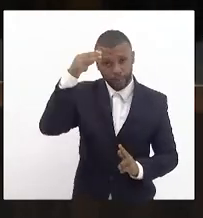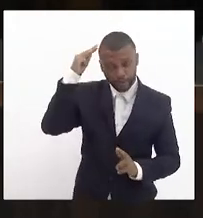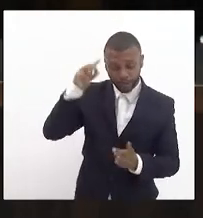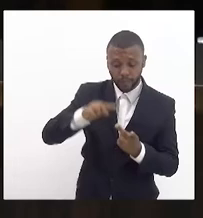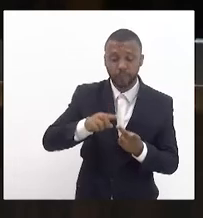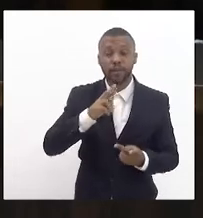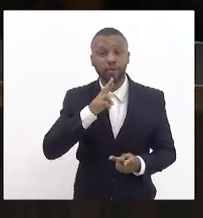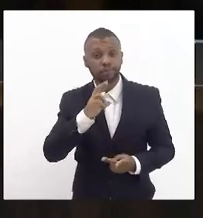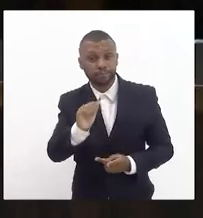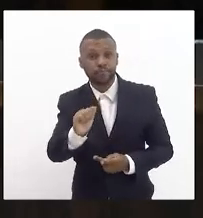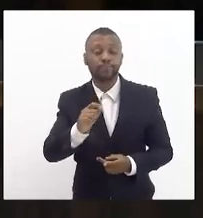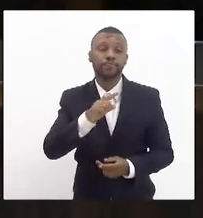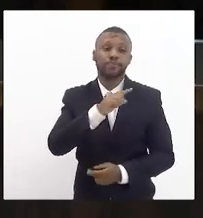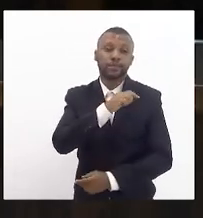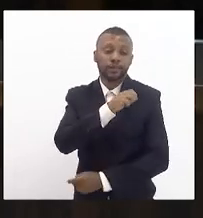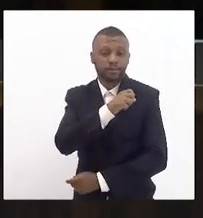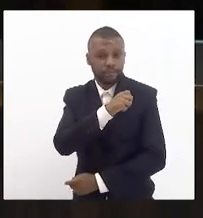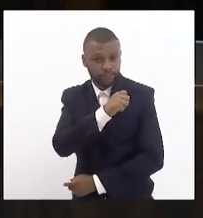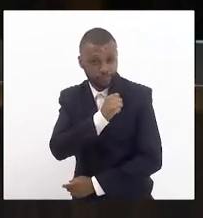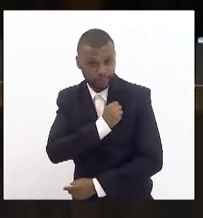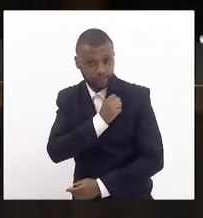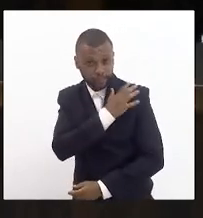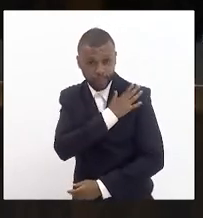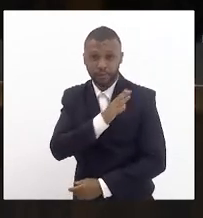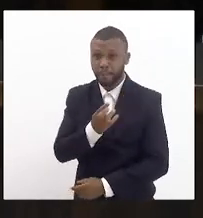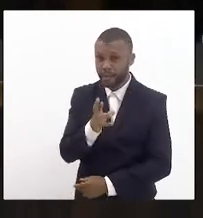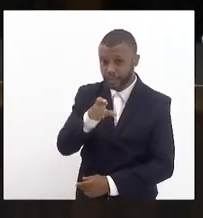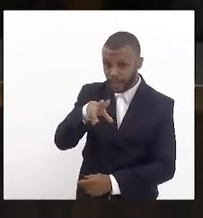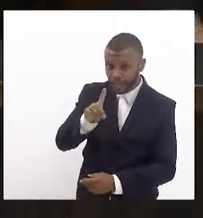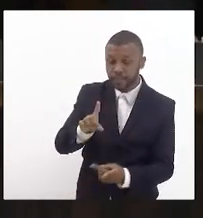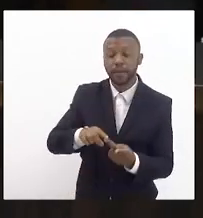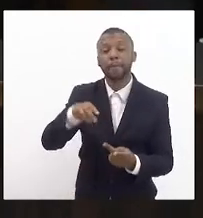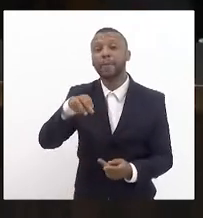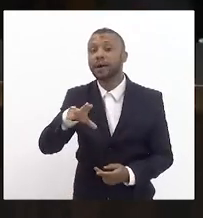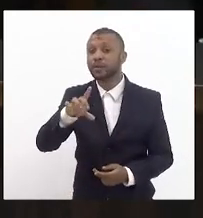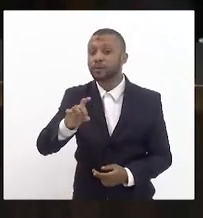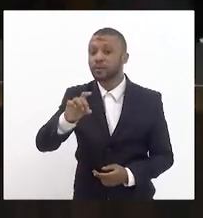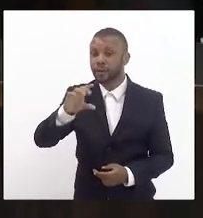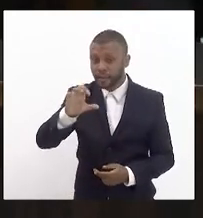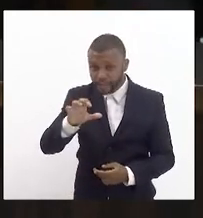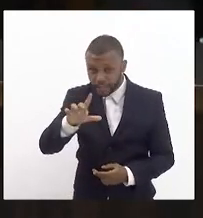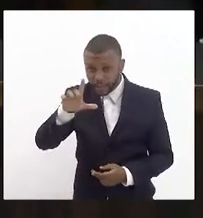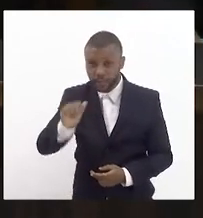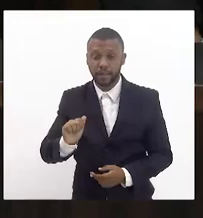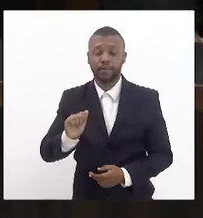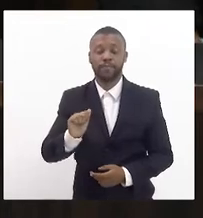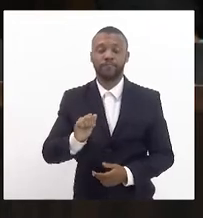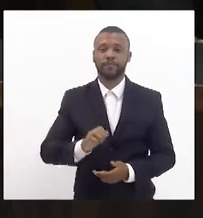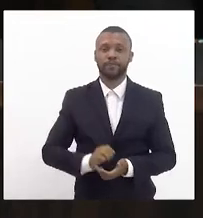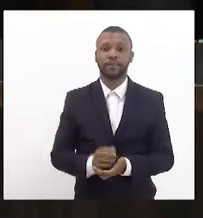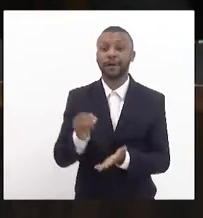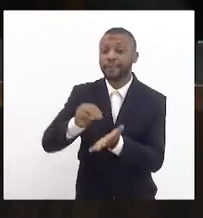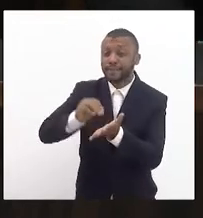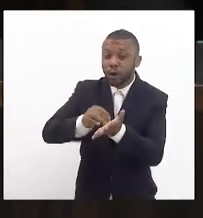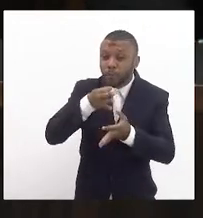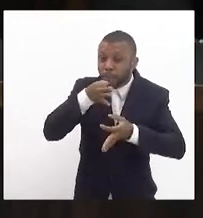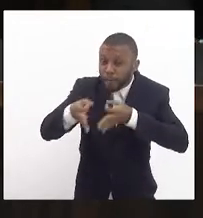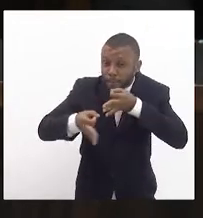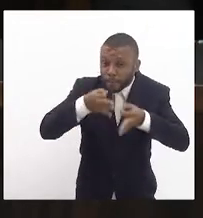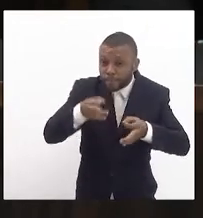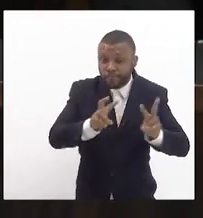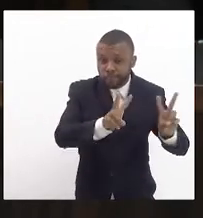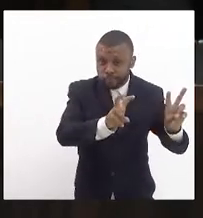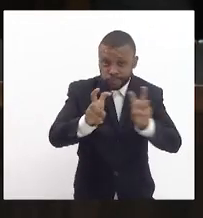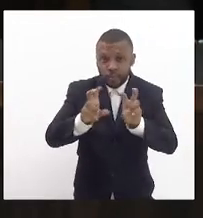Amorim, subtenente Bernardo, Valdeque Carneiro e Márcio Canella. Pendente de pareceres das comissões de Constituição e Justiça, Servidores Públicos, Assunto da Criança e Adolescente e do